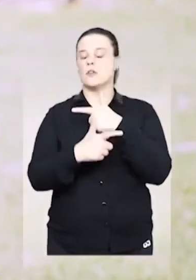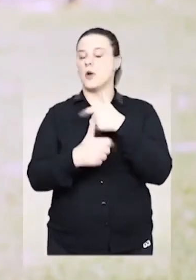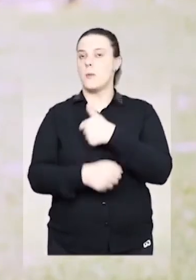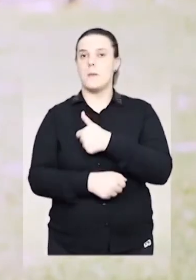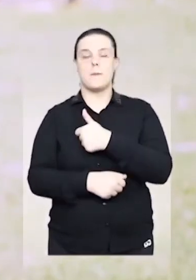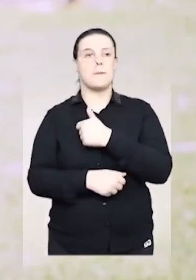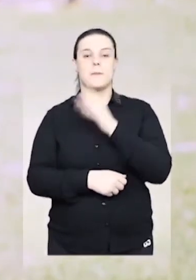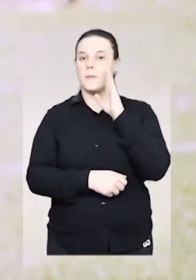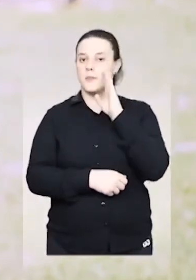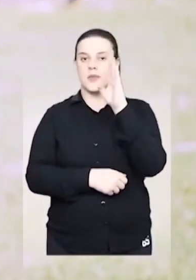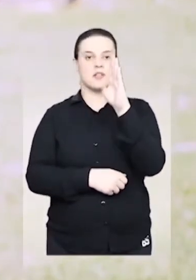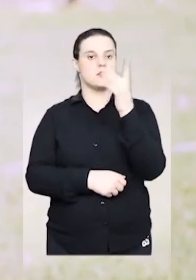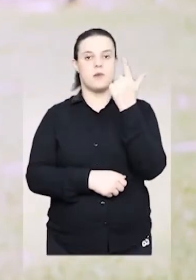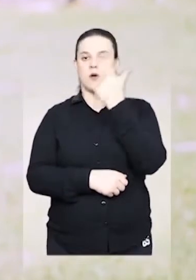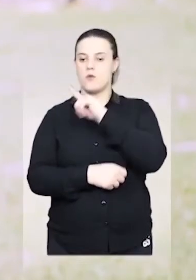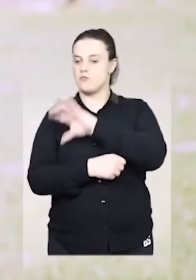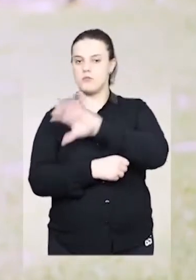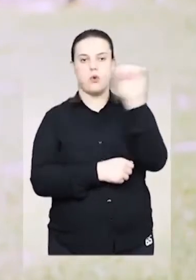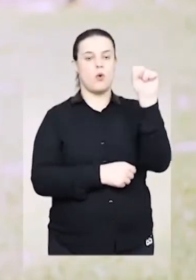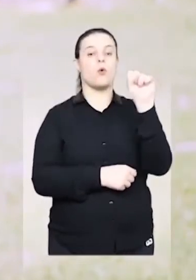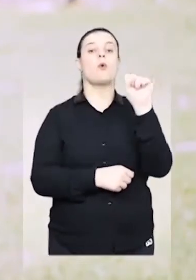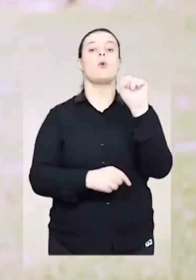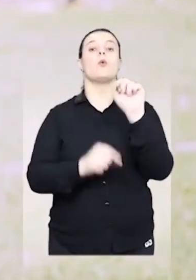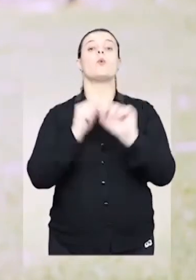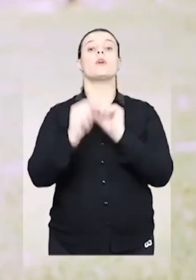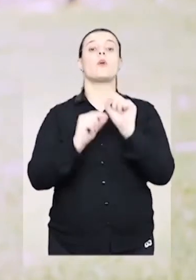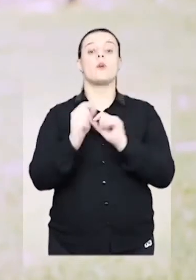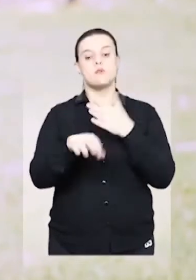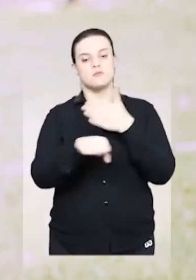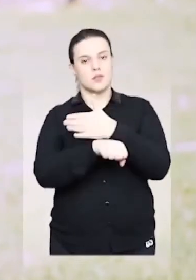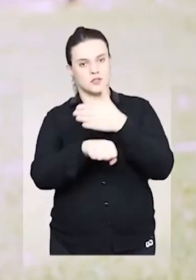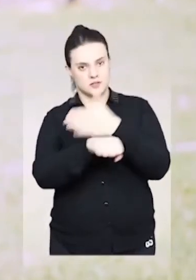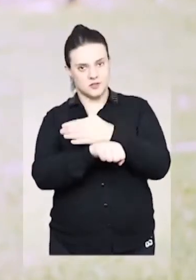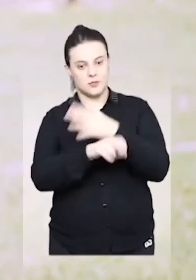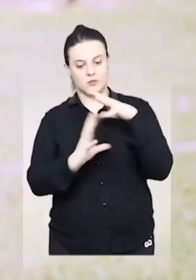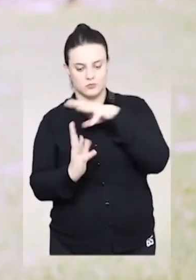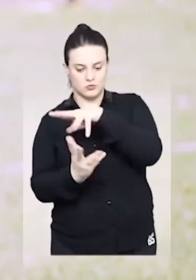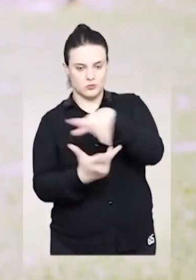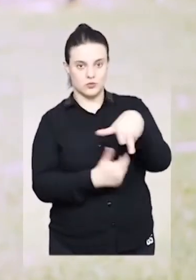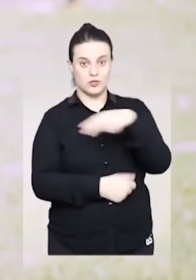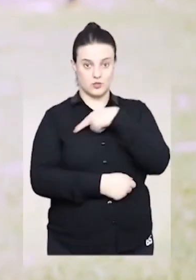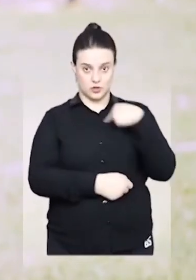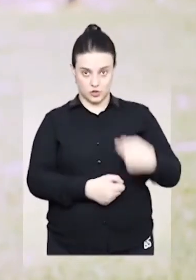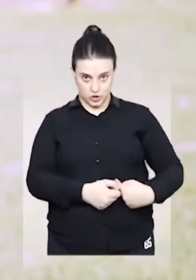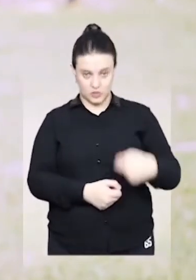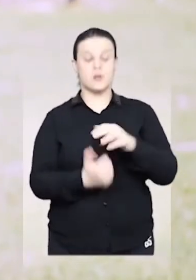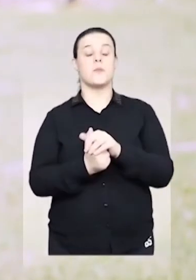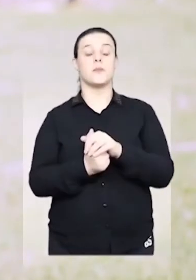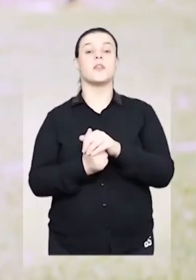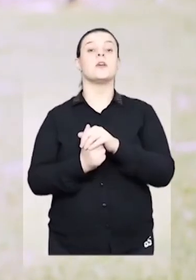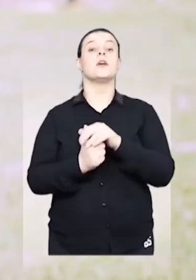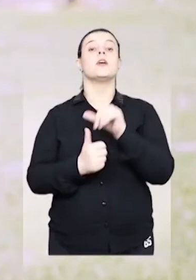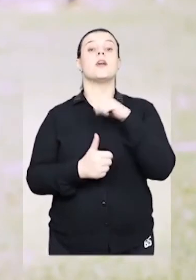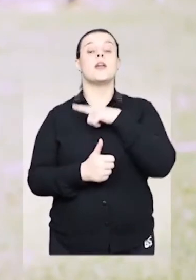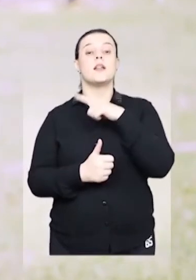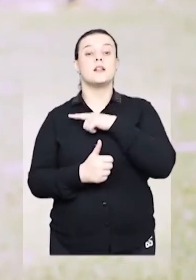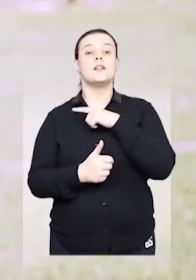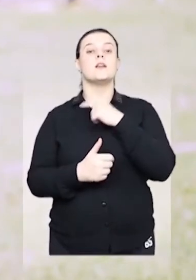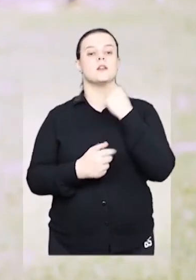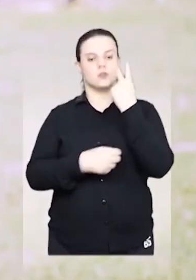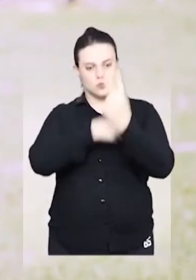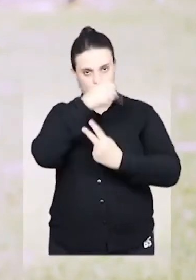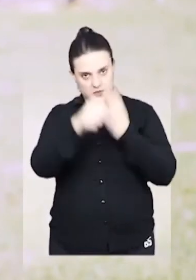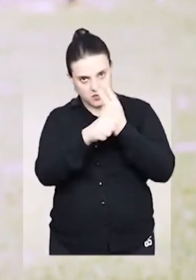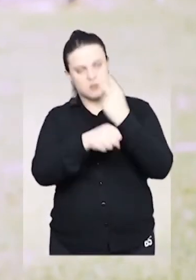maior conquista que eu tive dentro do esporte. Foi participando do Mundial da China. Ele acontece a